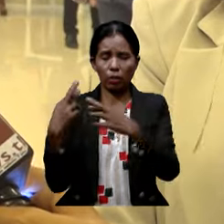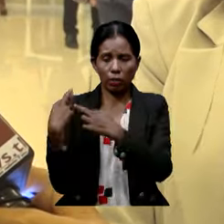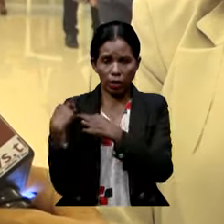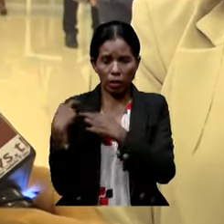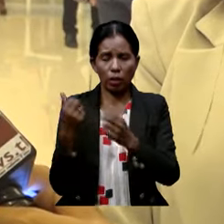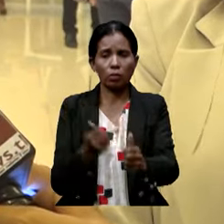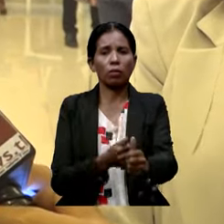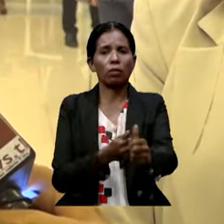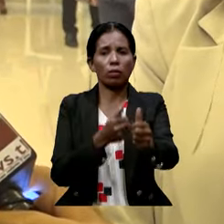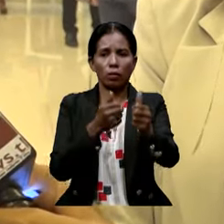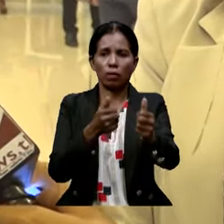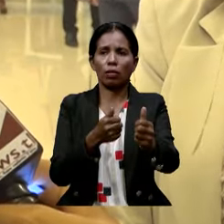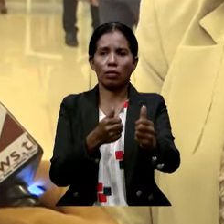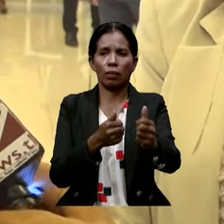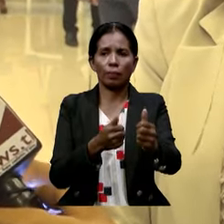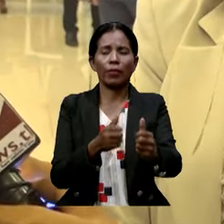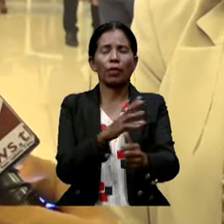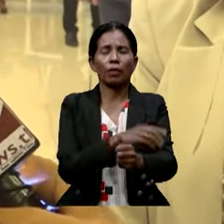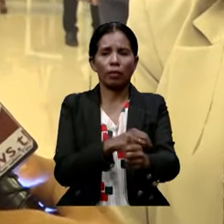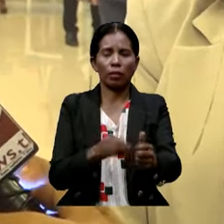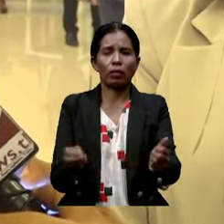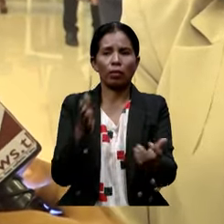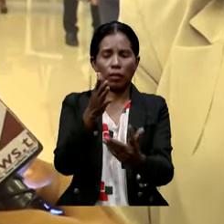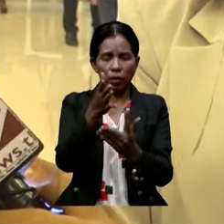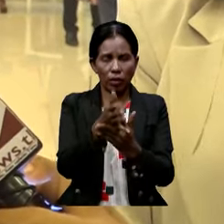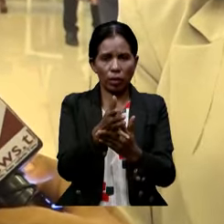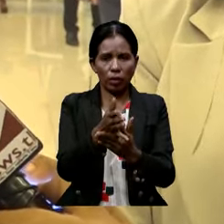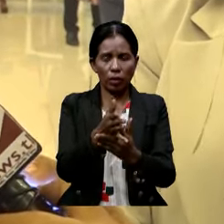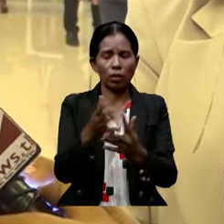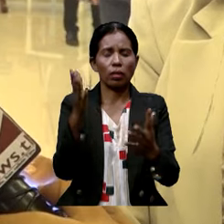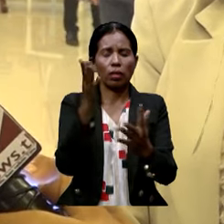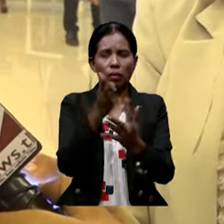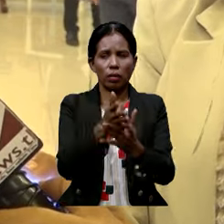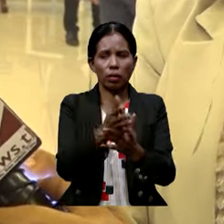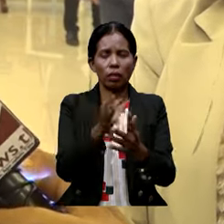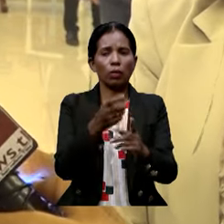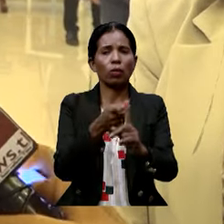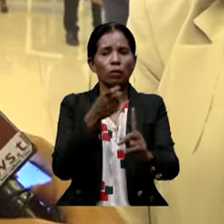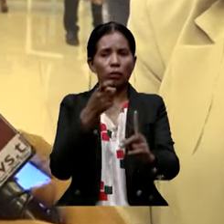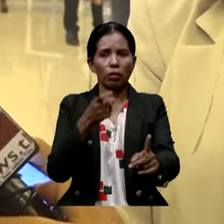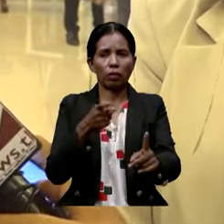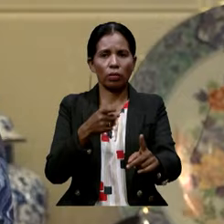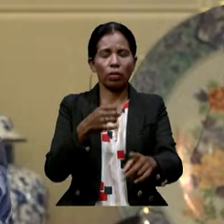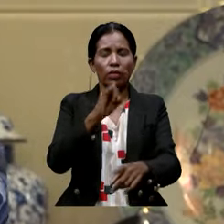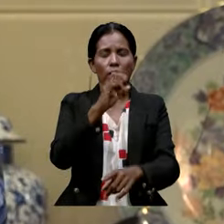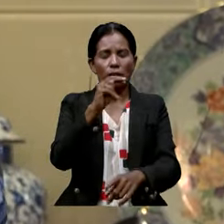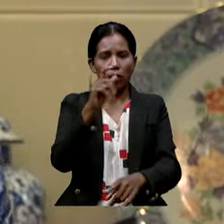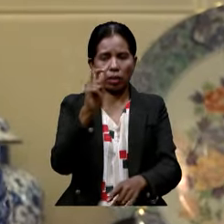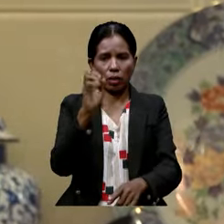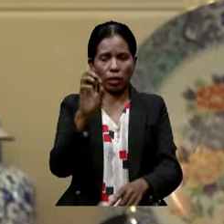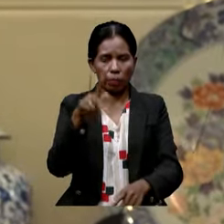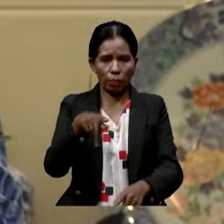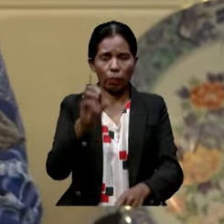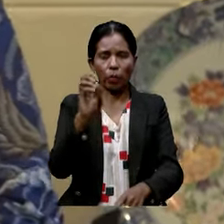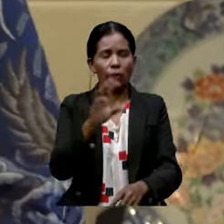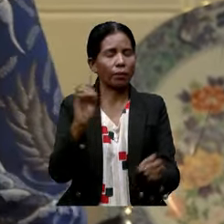cumprir mandato de detenção maior e Interpol. Tu ir horta Filipina lá e